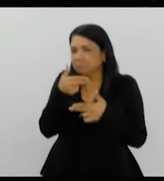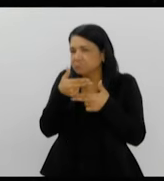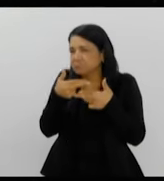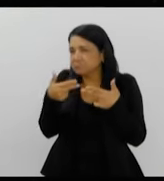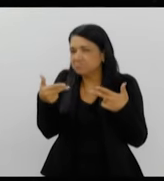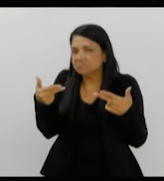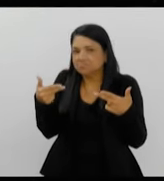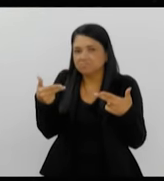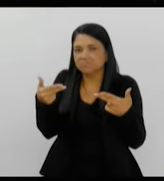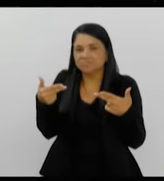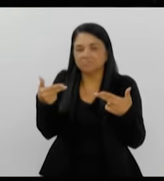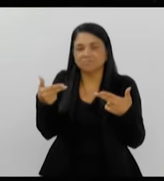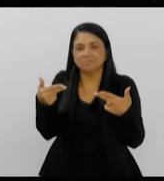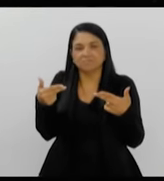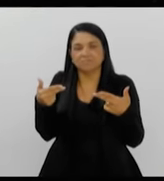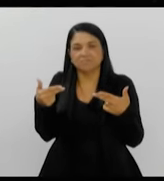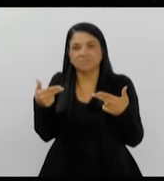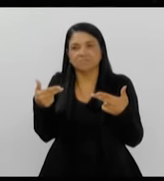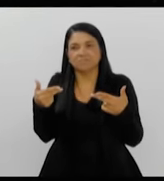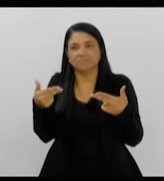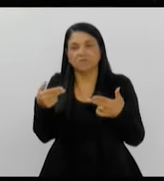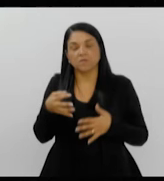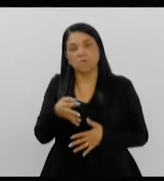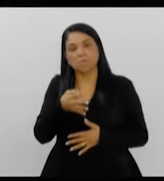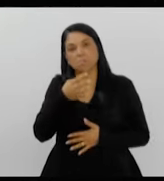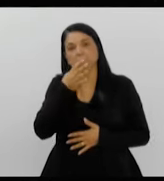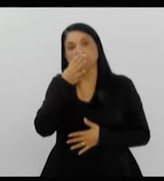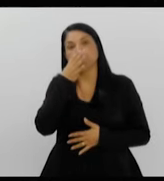sandice que eu fiquei em